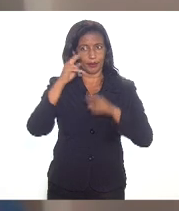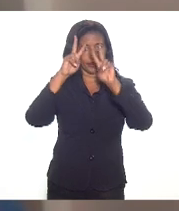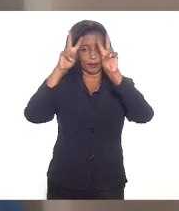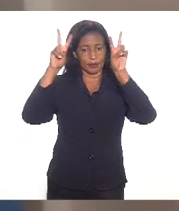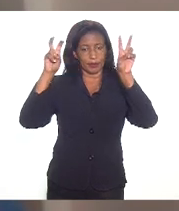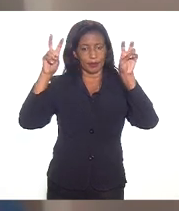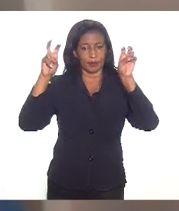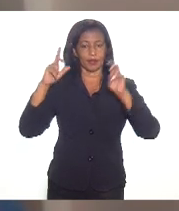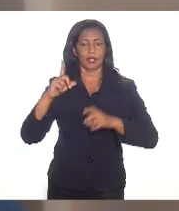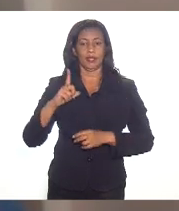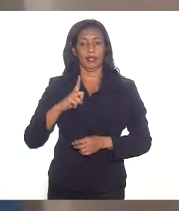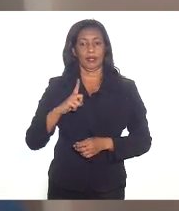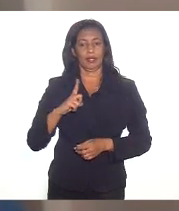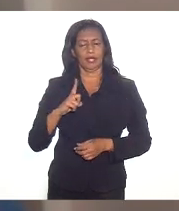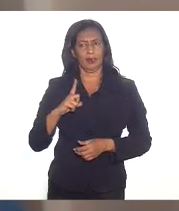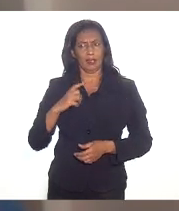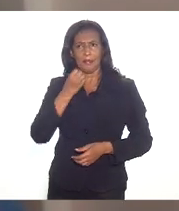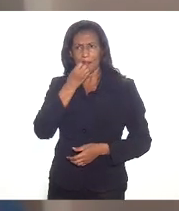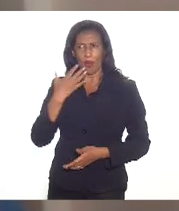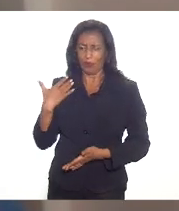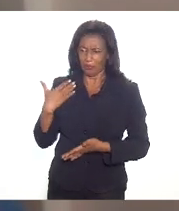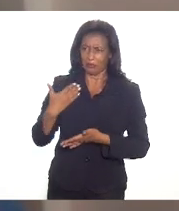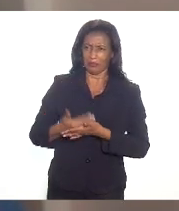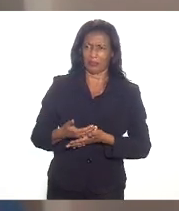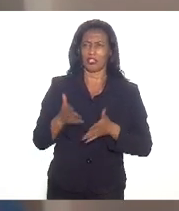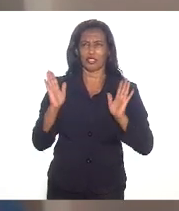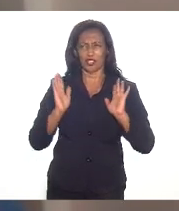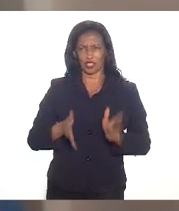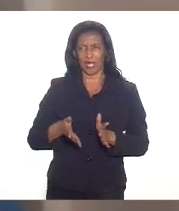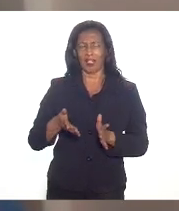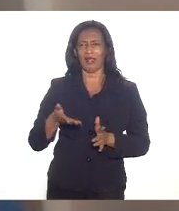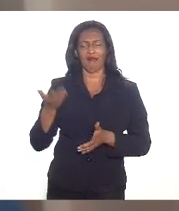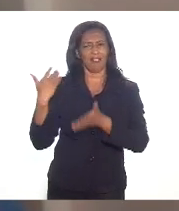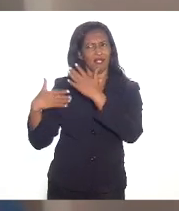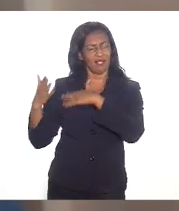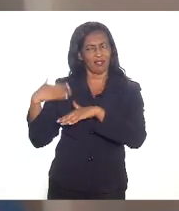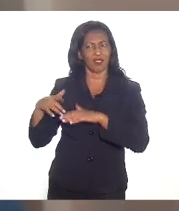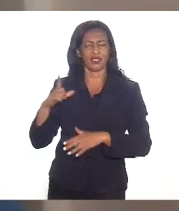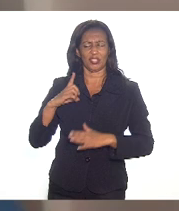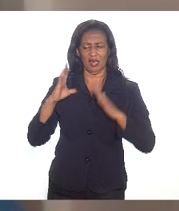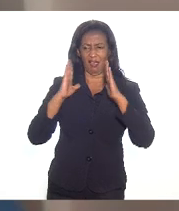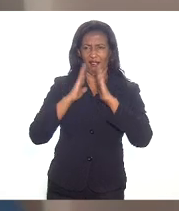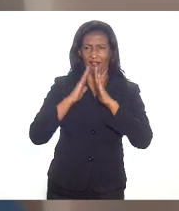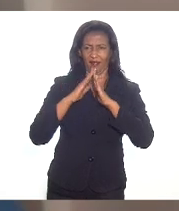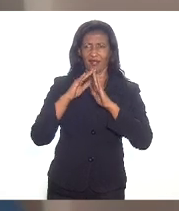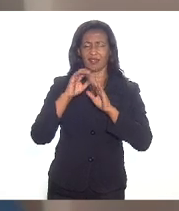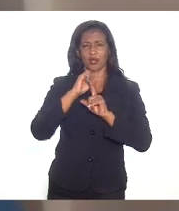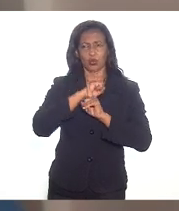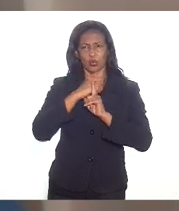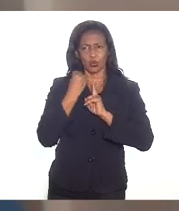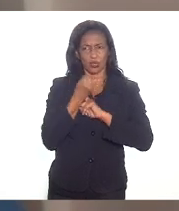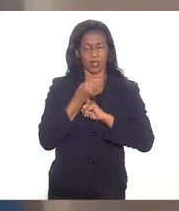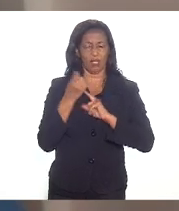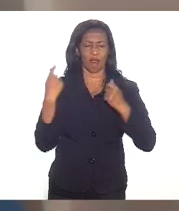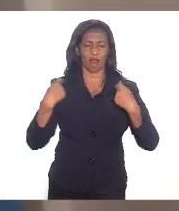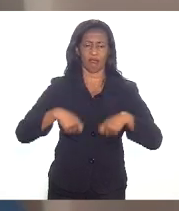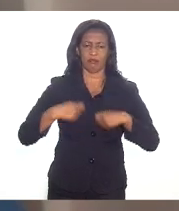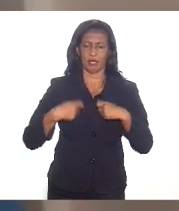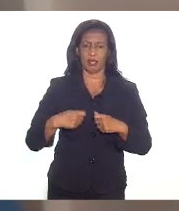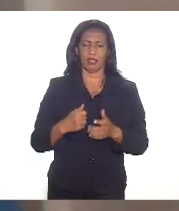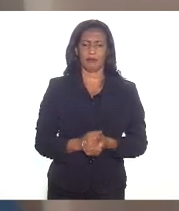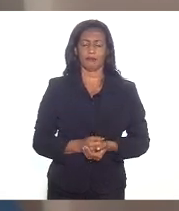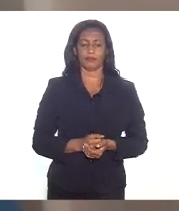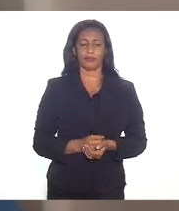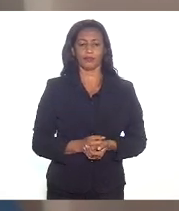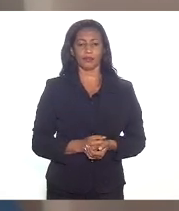antes tarde do que nunca, né? Acho que já devíamos ter feito isso, inclusive de habitação social, né? E na